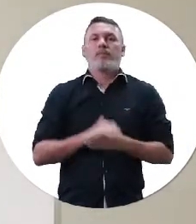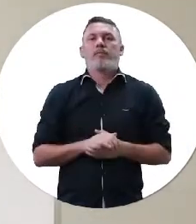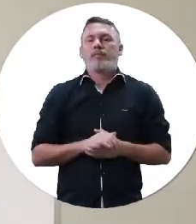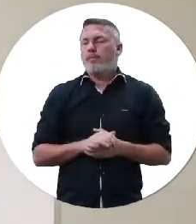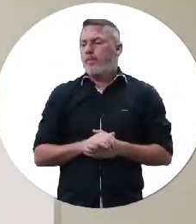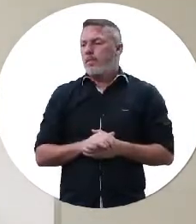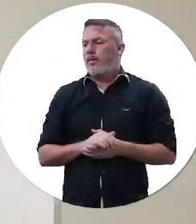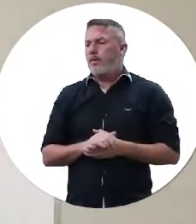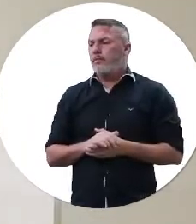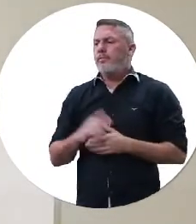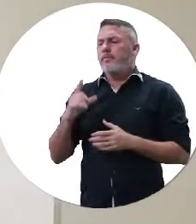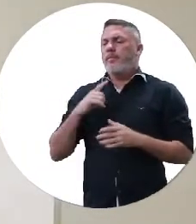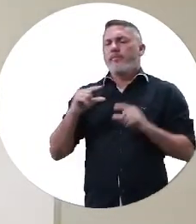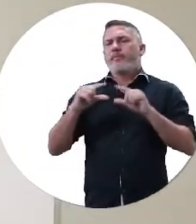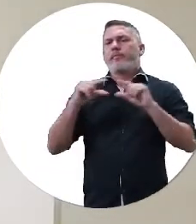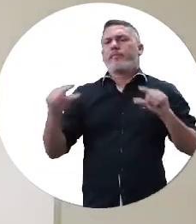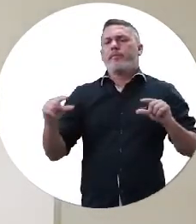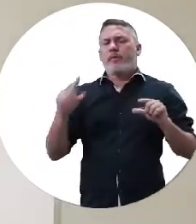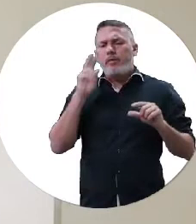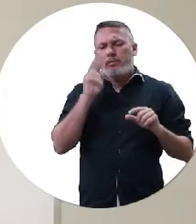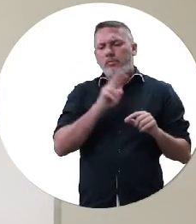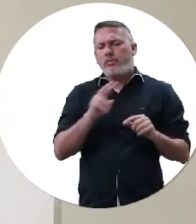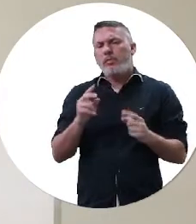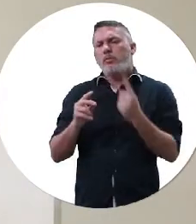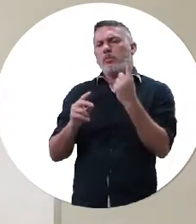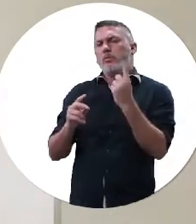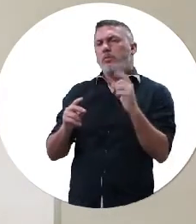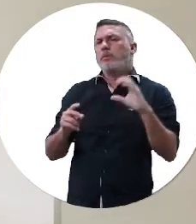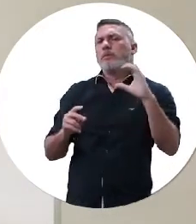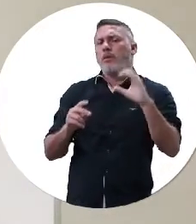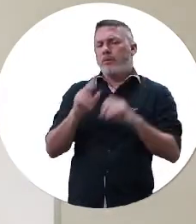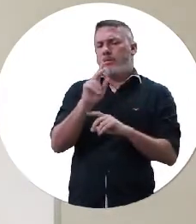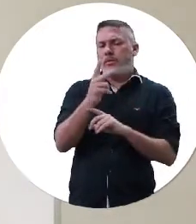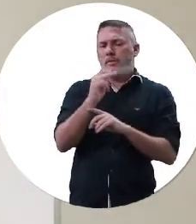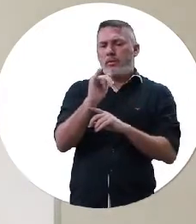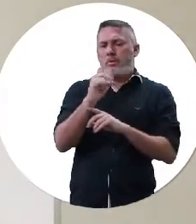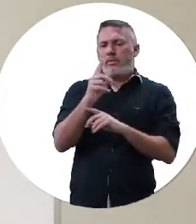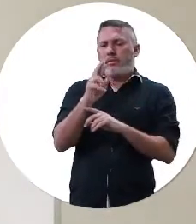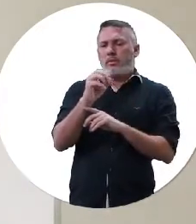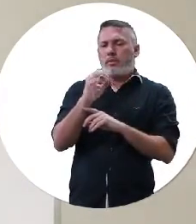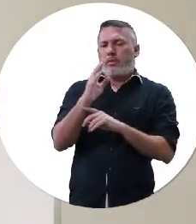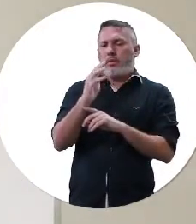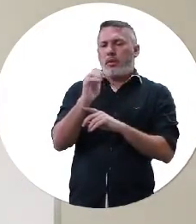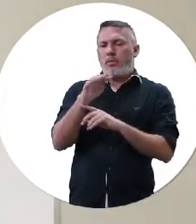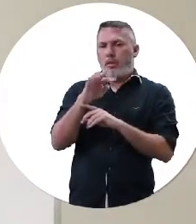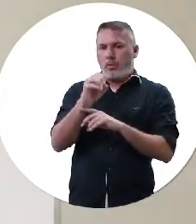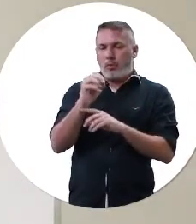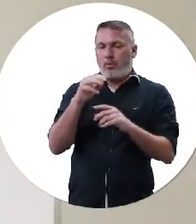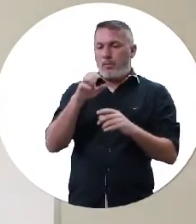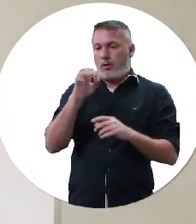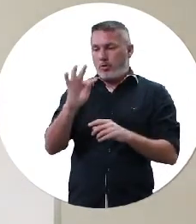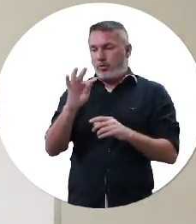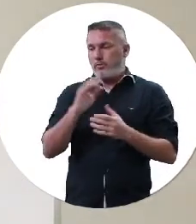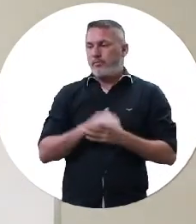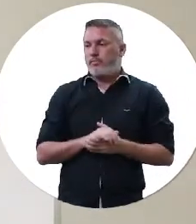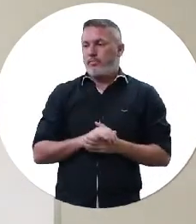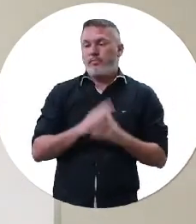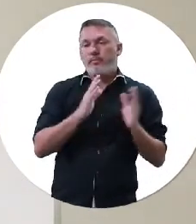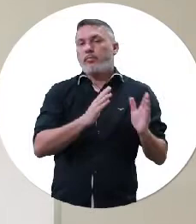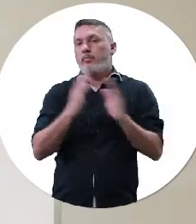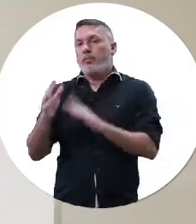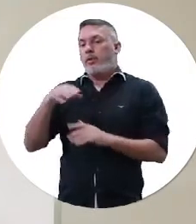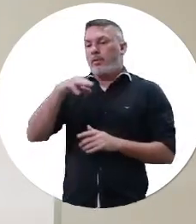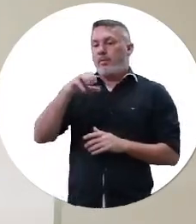o etanoato de propila. Tudo bem? Para terminar aqui o nosso éster.